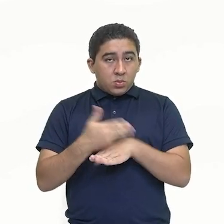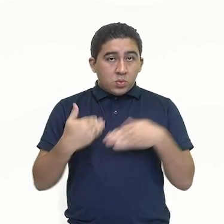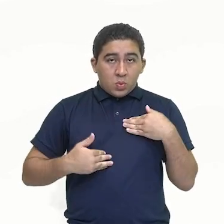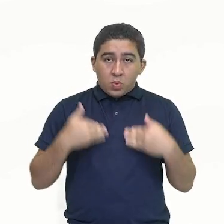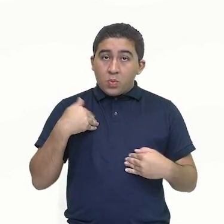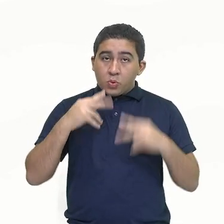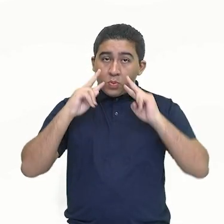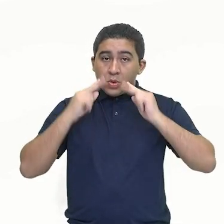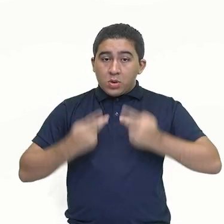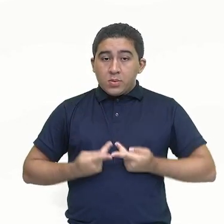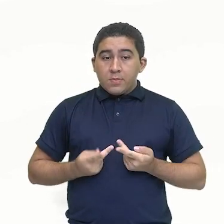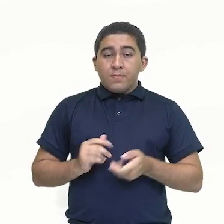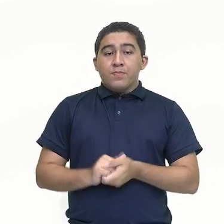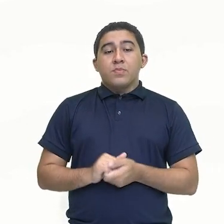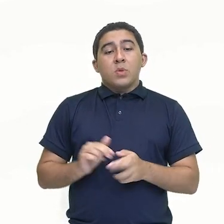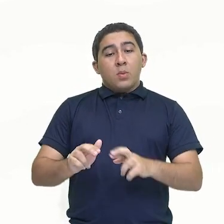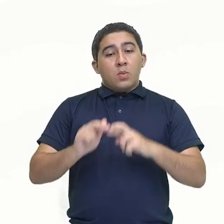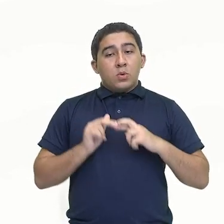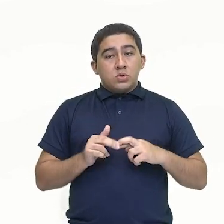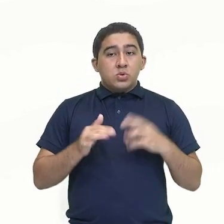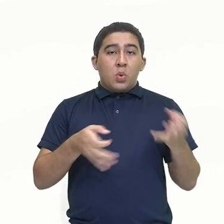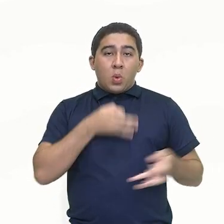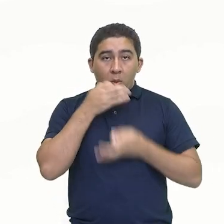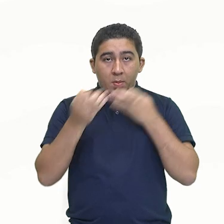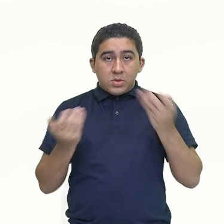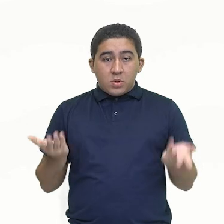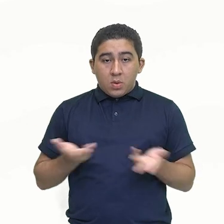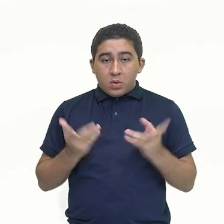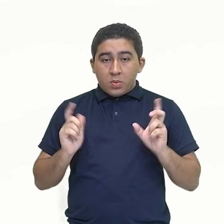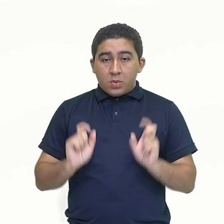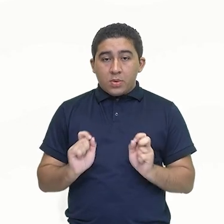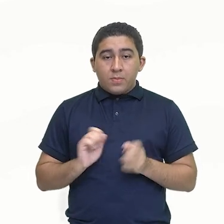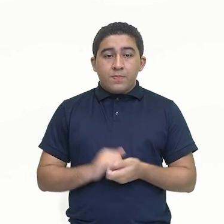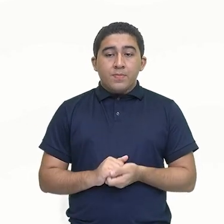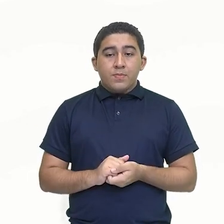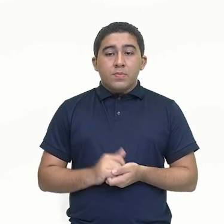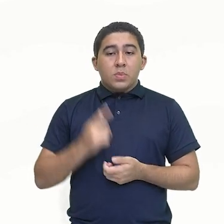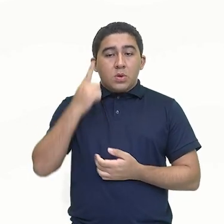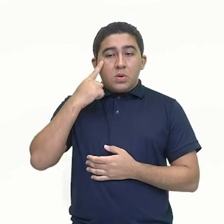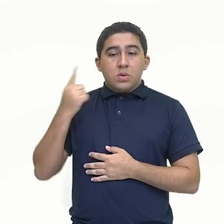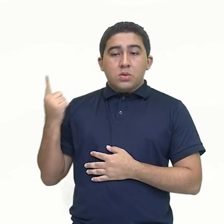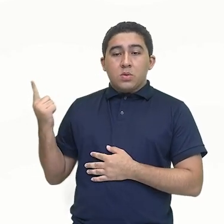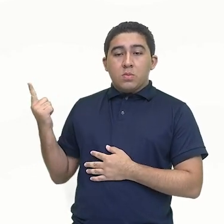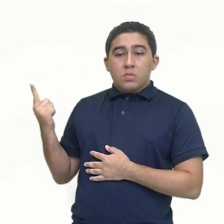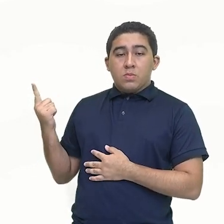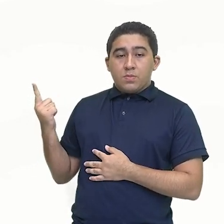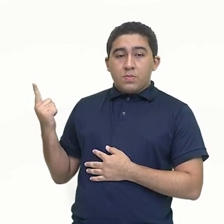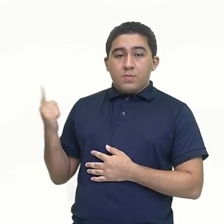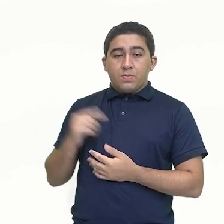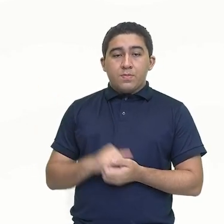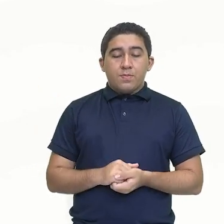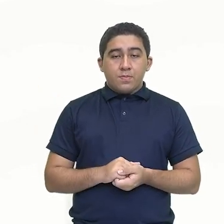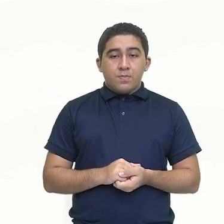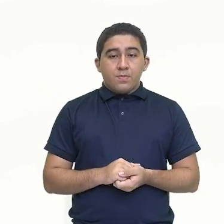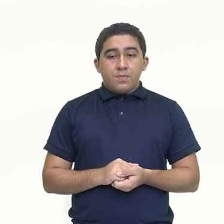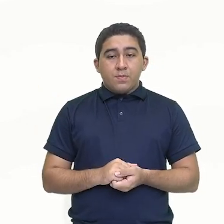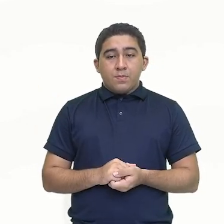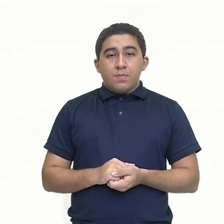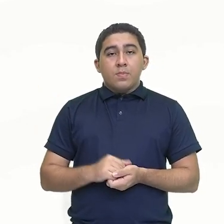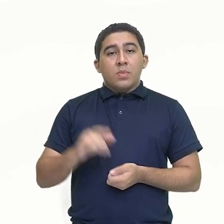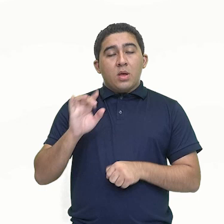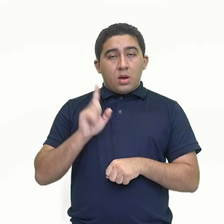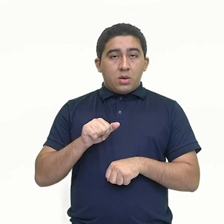é aí que eu venho comentar para vocês que esses micro-organismos, eles